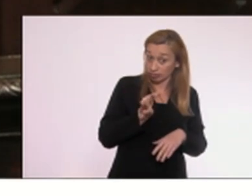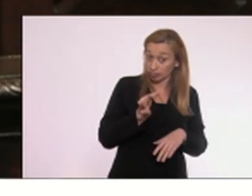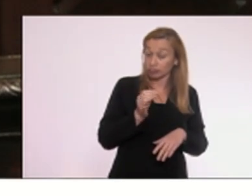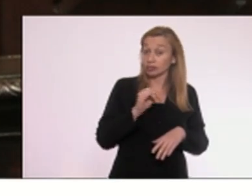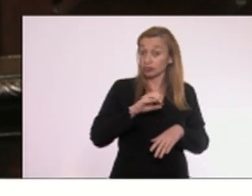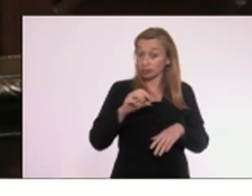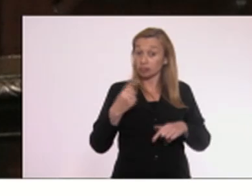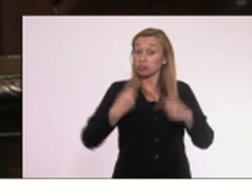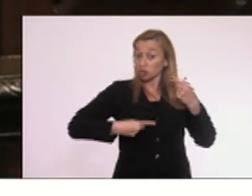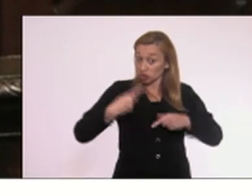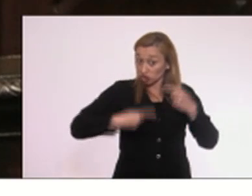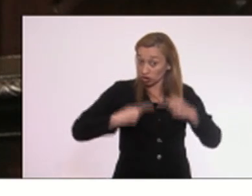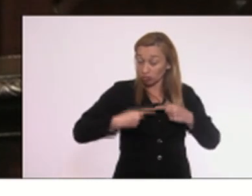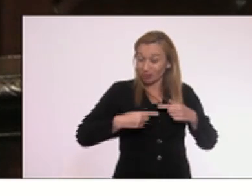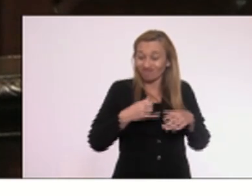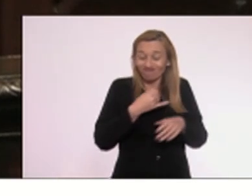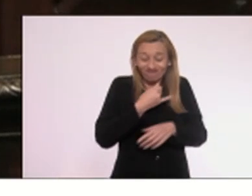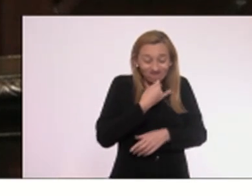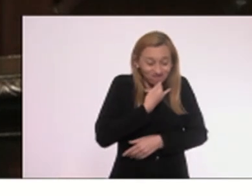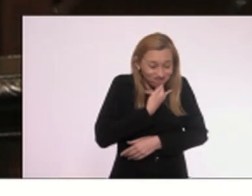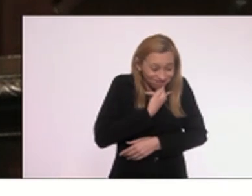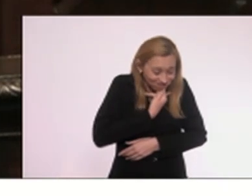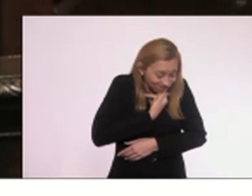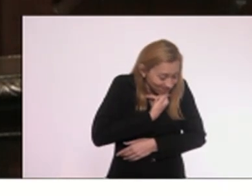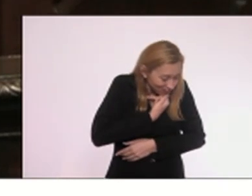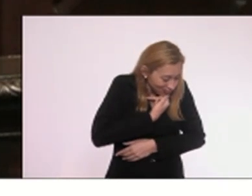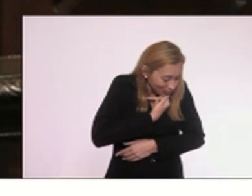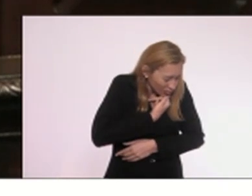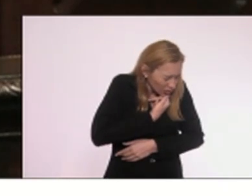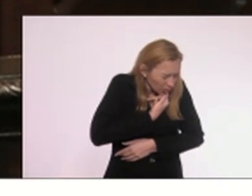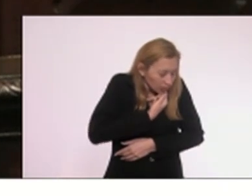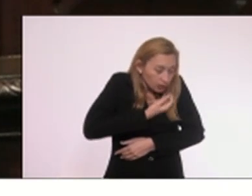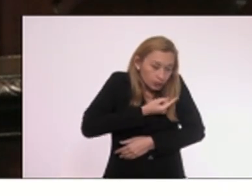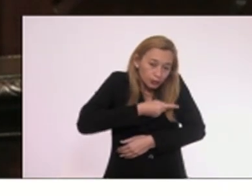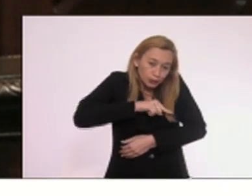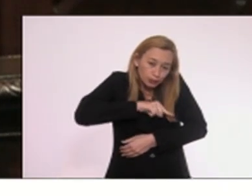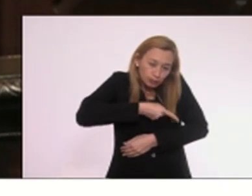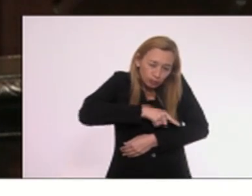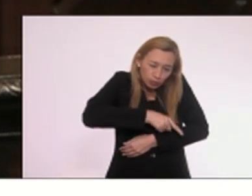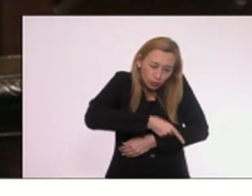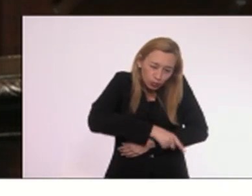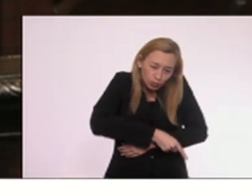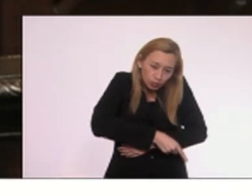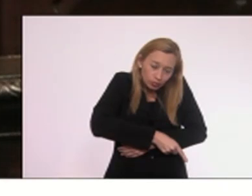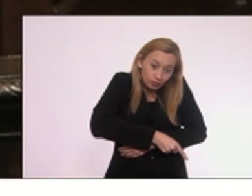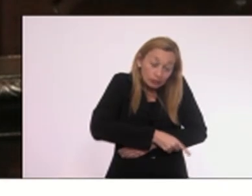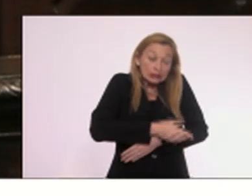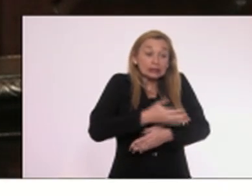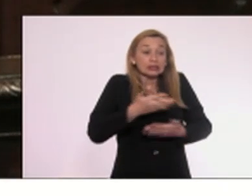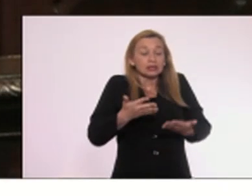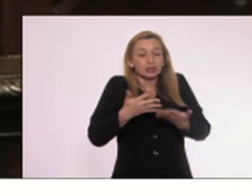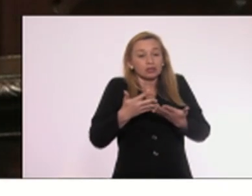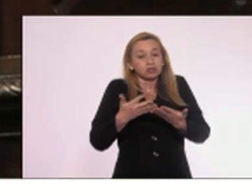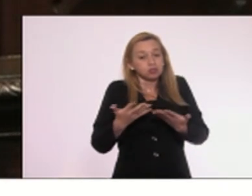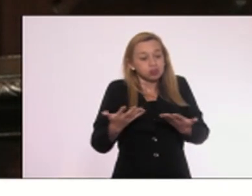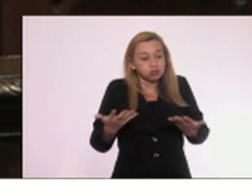politicamente, me entristece profundamente. E, de